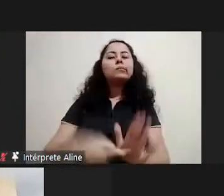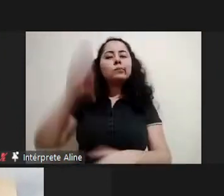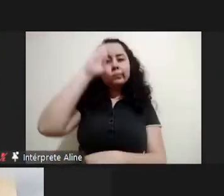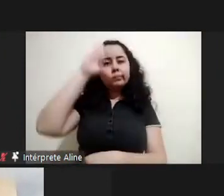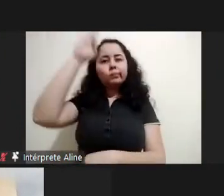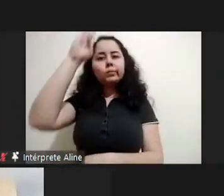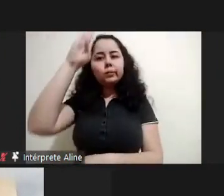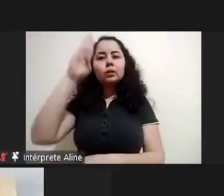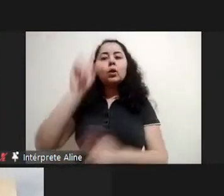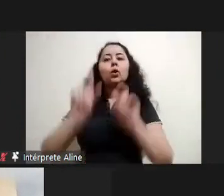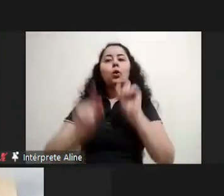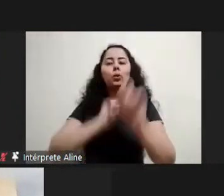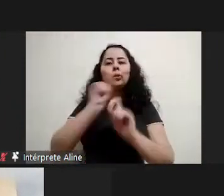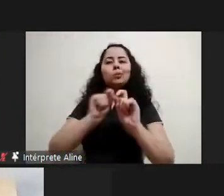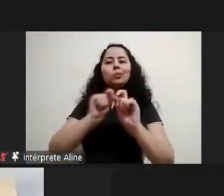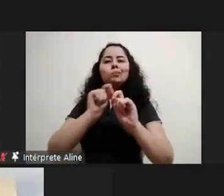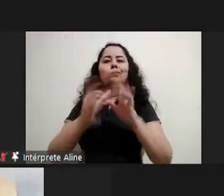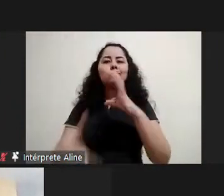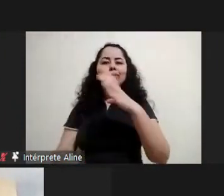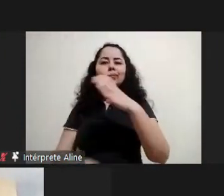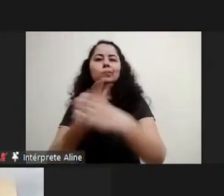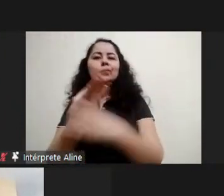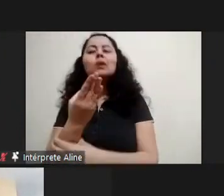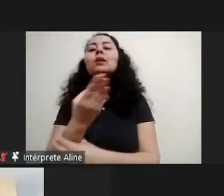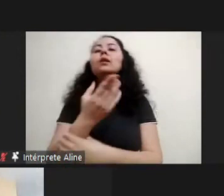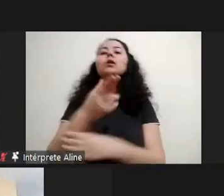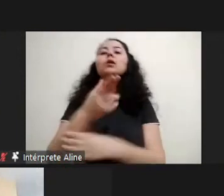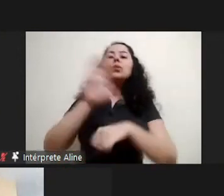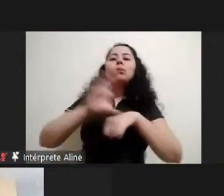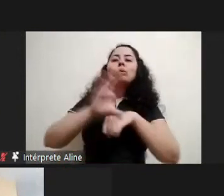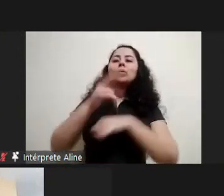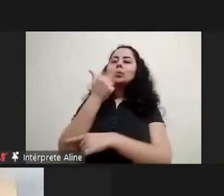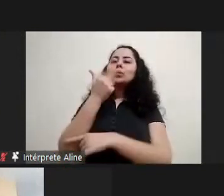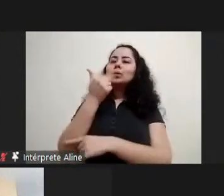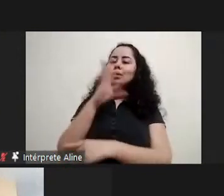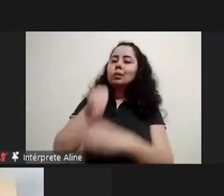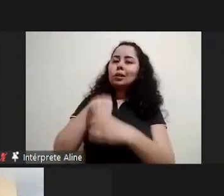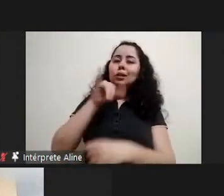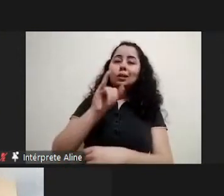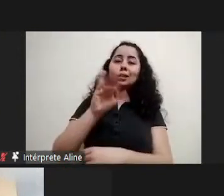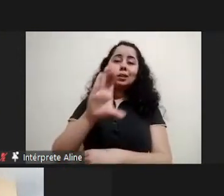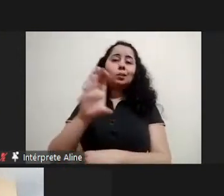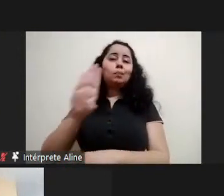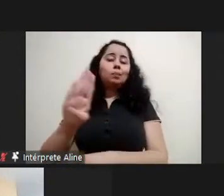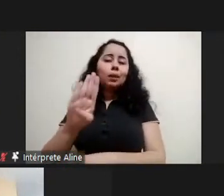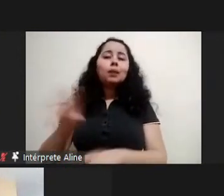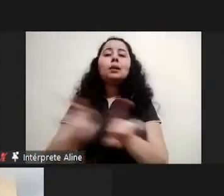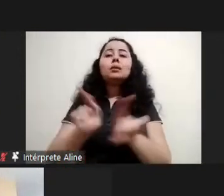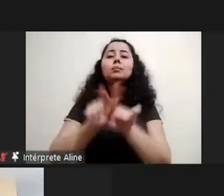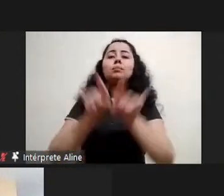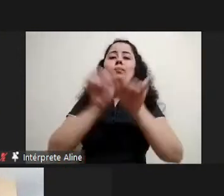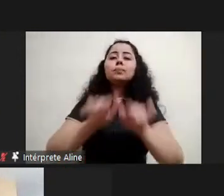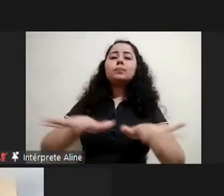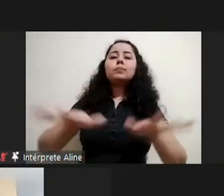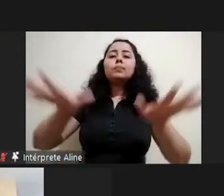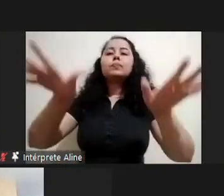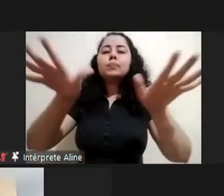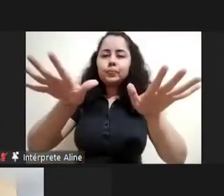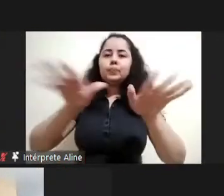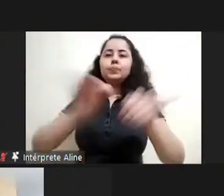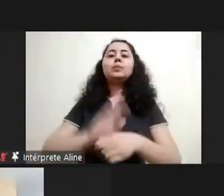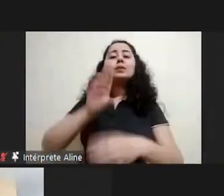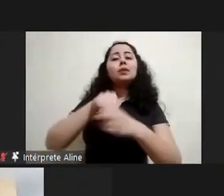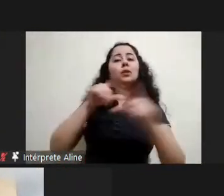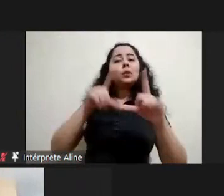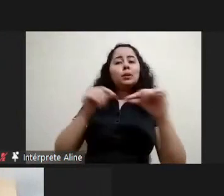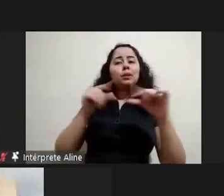da implementação do curso de nutrição no ICB, nos processos de expansão da área construída neste instituto, destacando-se